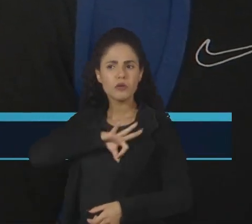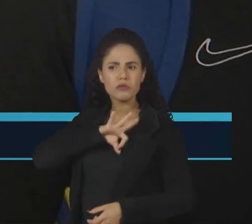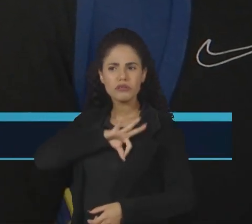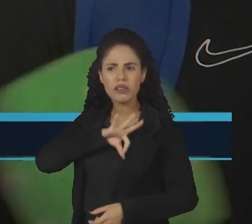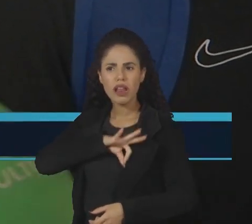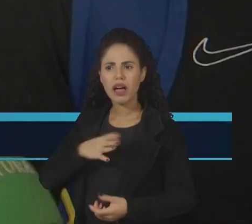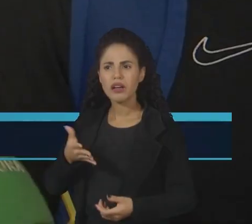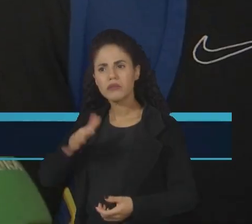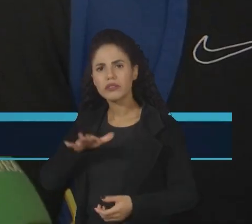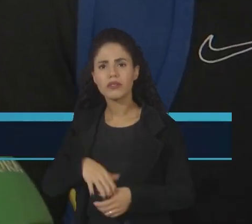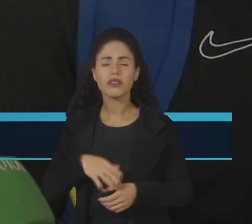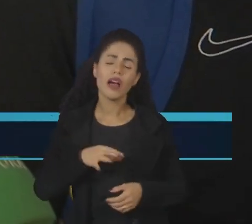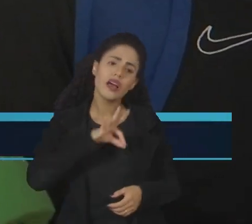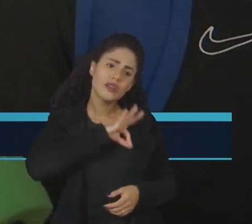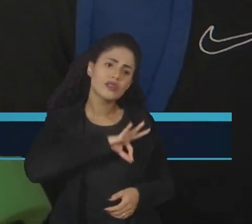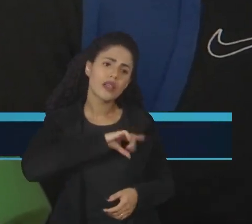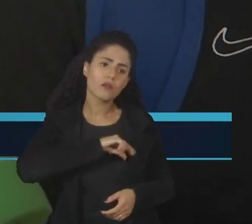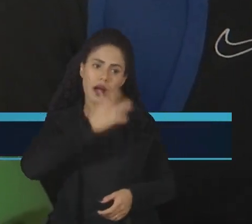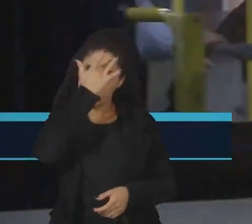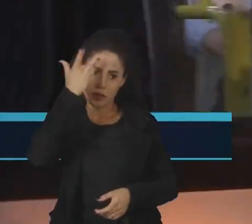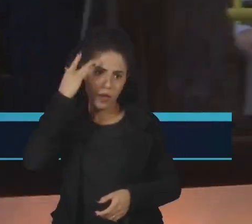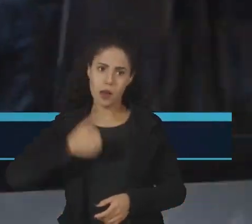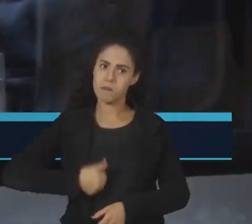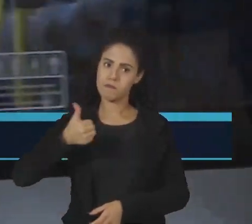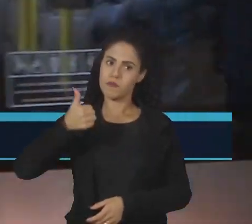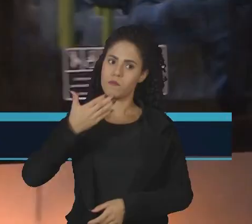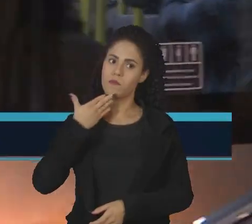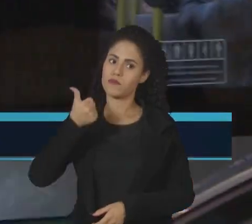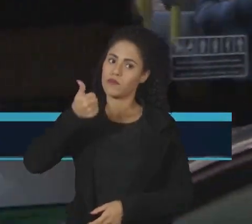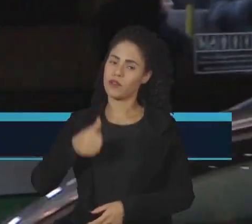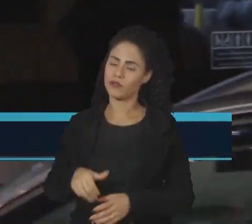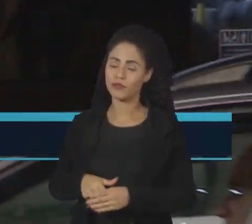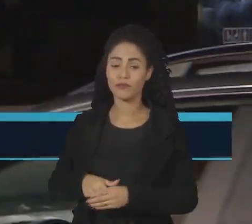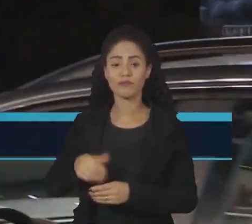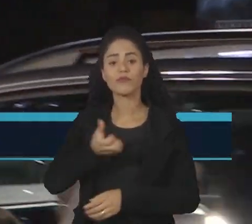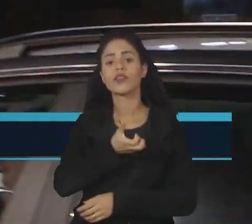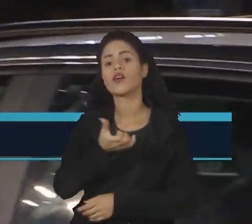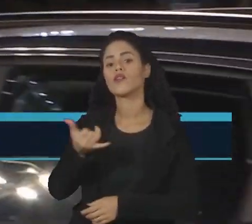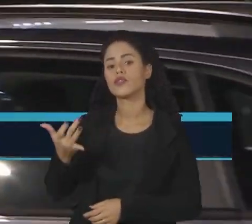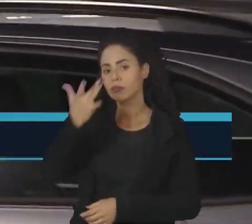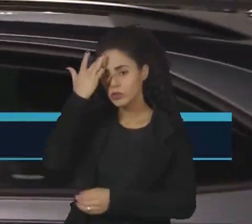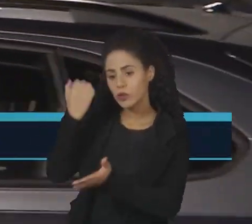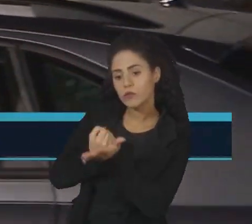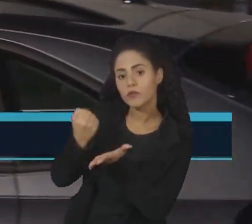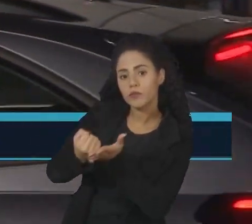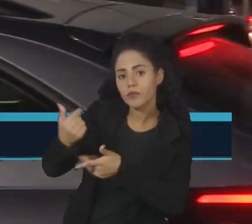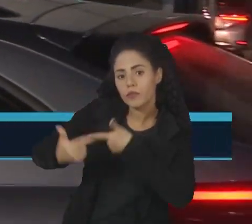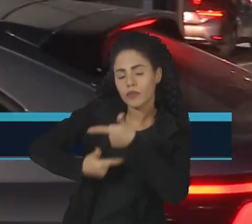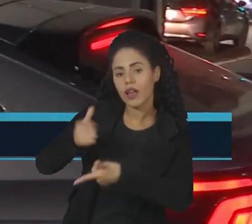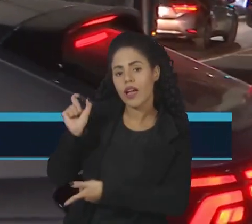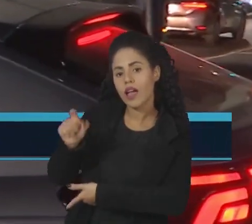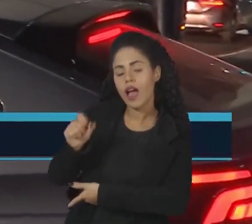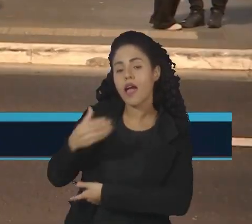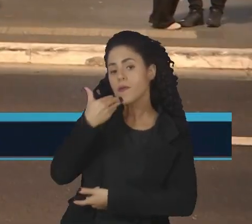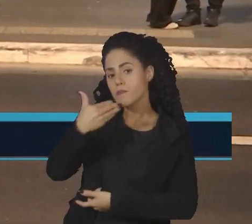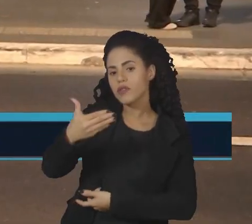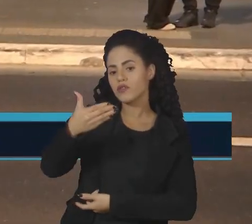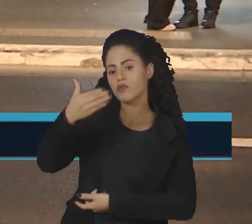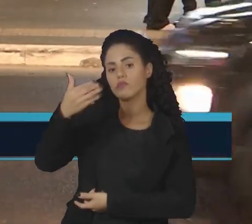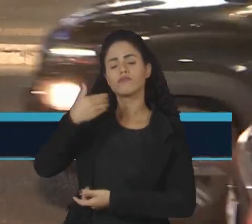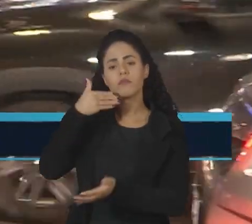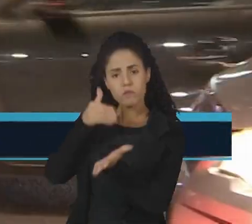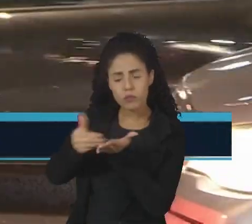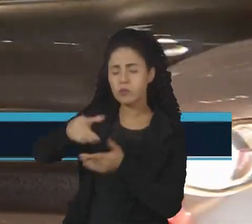final das contas. É, saúde mental vem primeiro. O número de trabalhadores com carteira assinada que pediram demissão